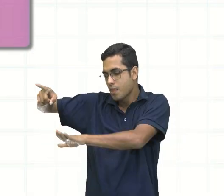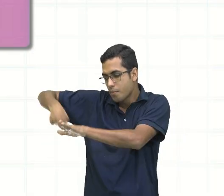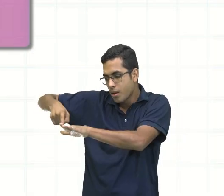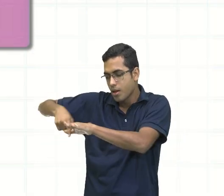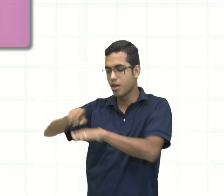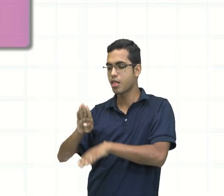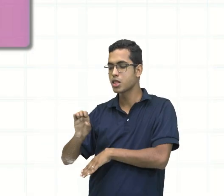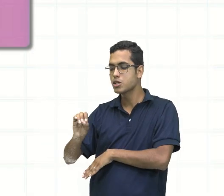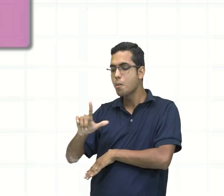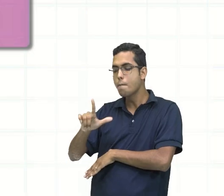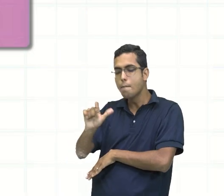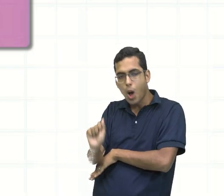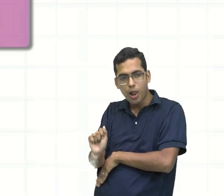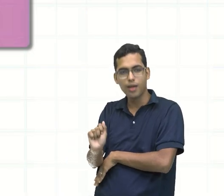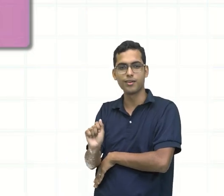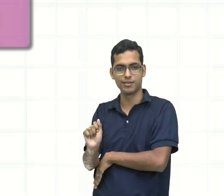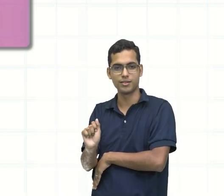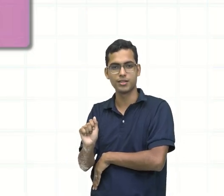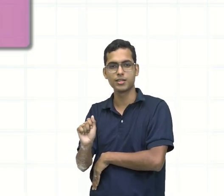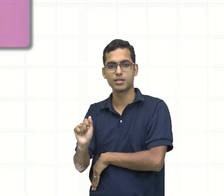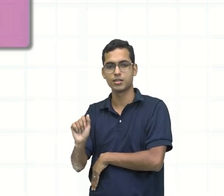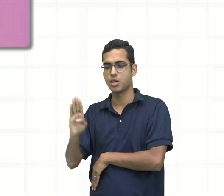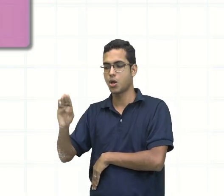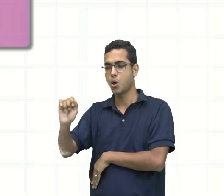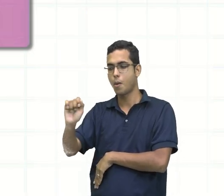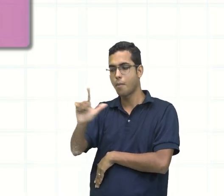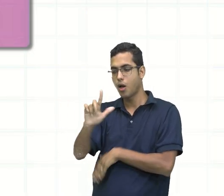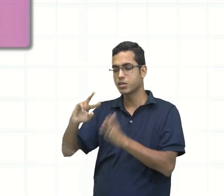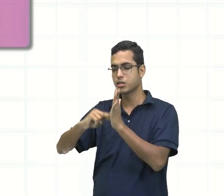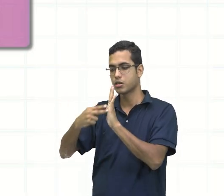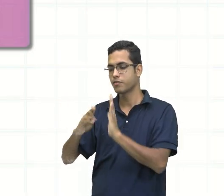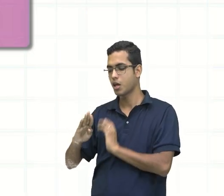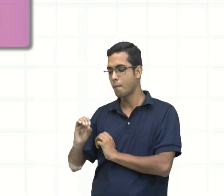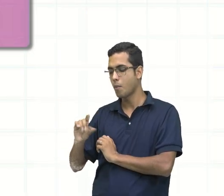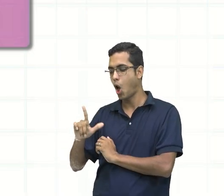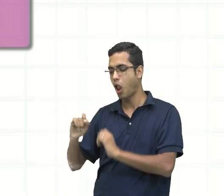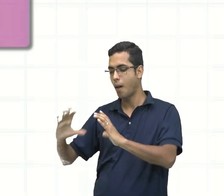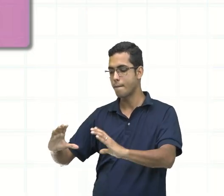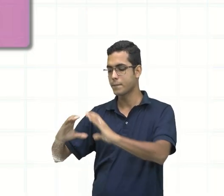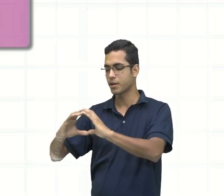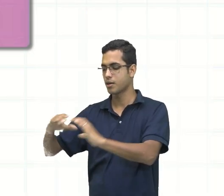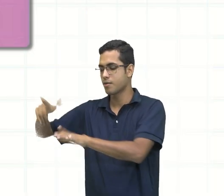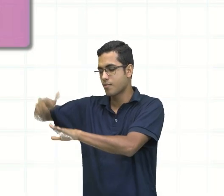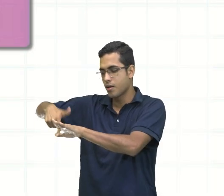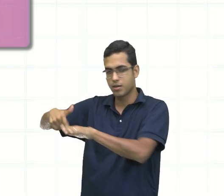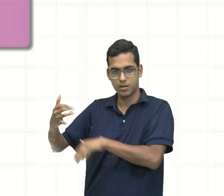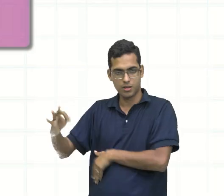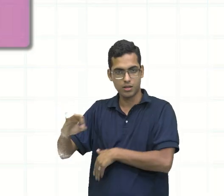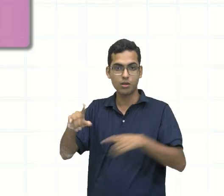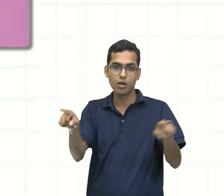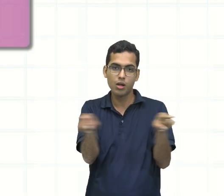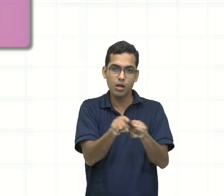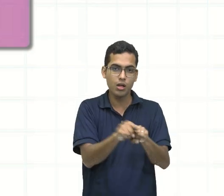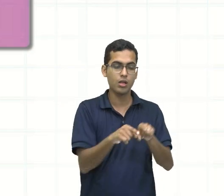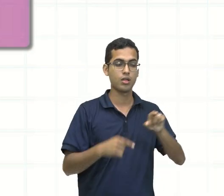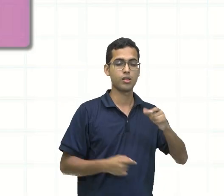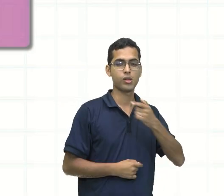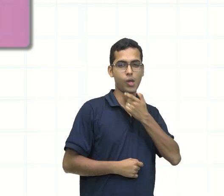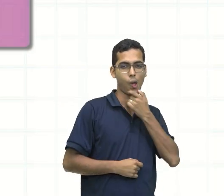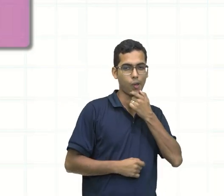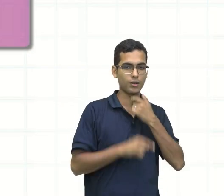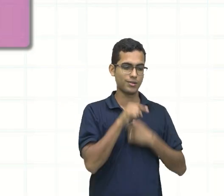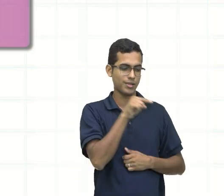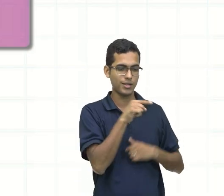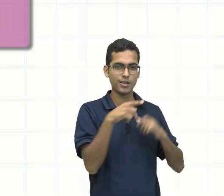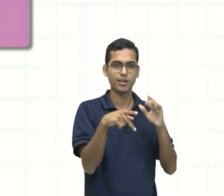né, pra gente, é soccer. Soccer. Soccer. Então, tá mais fácil pra gente lembrar o da Grã-Bretanha,